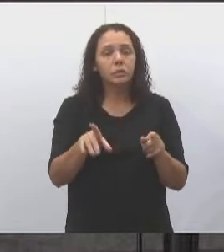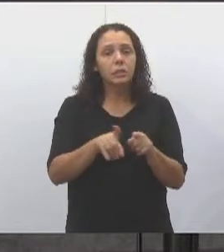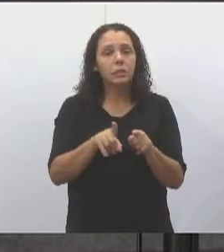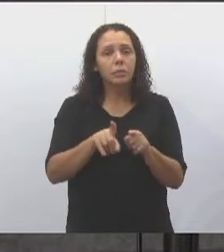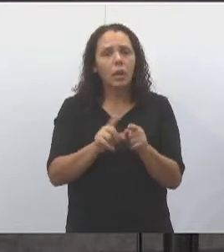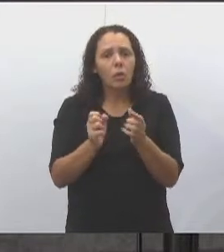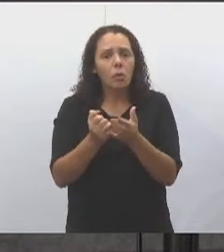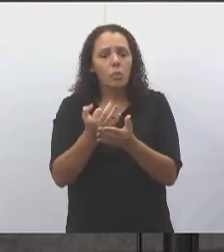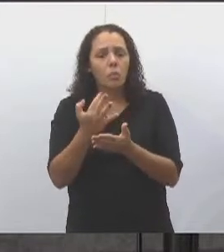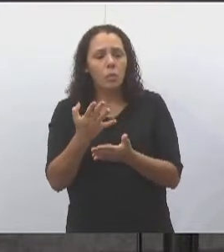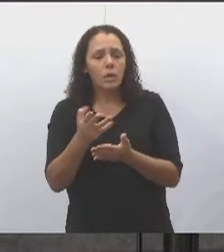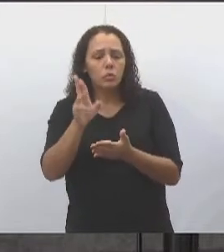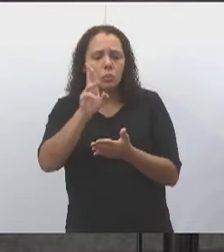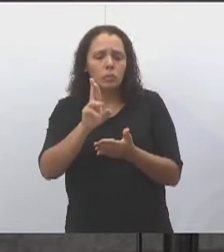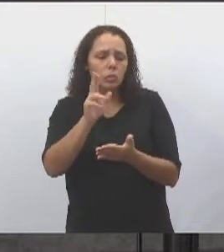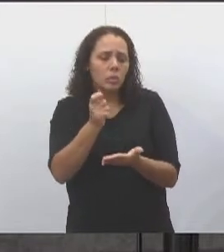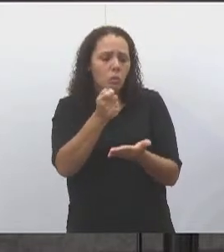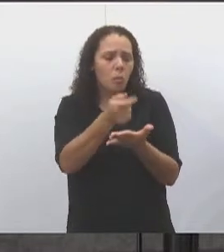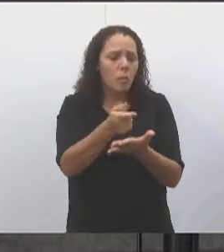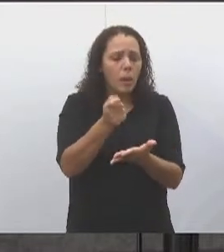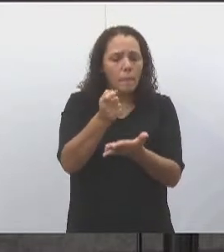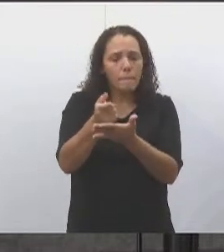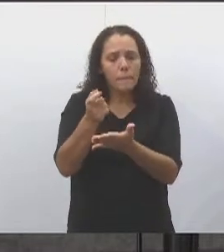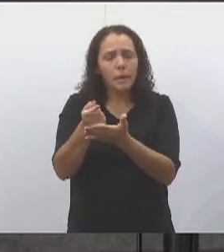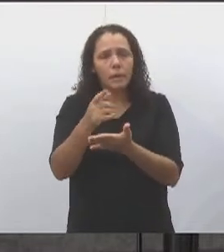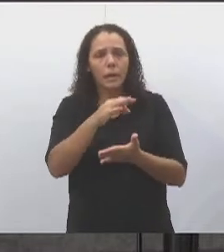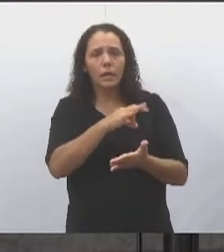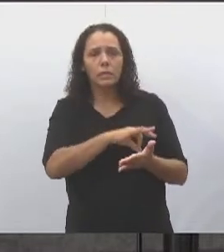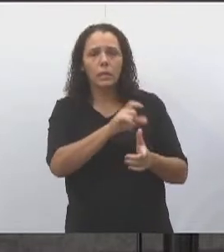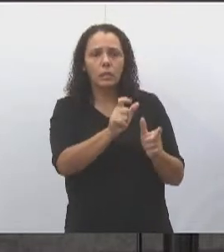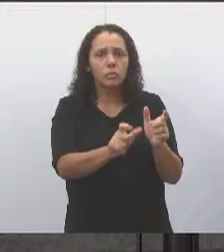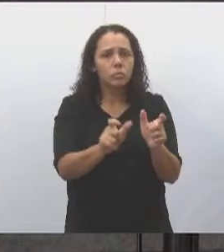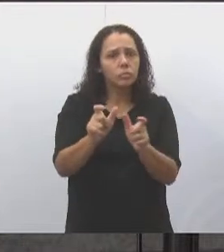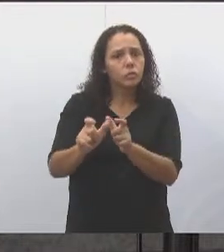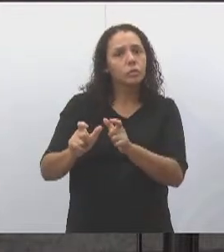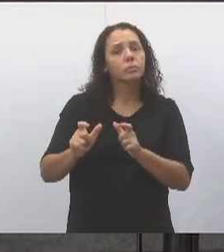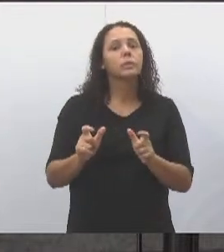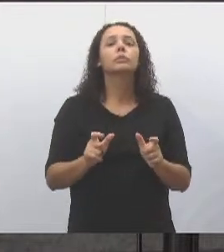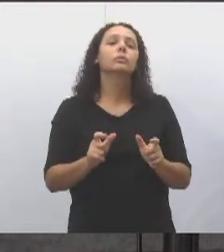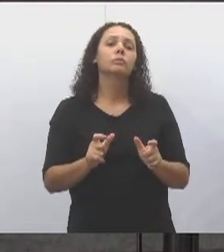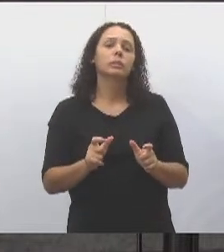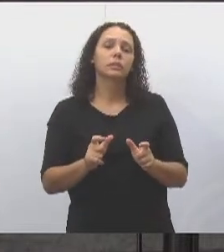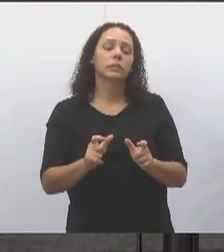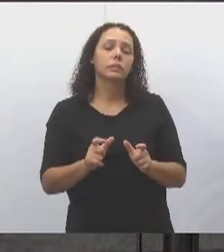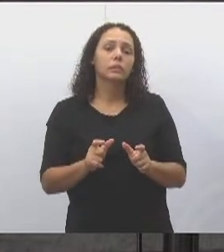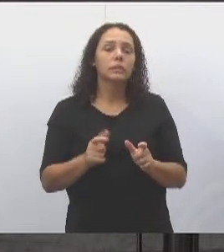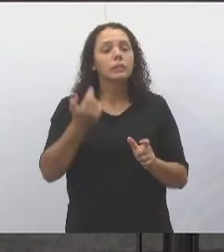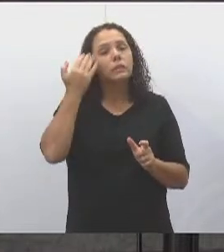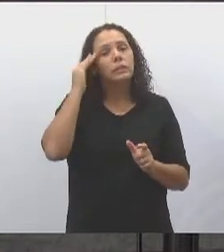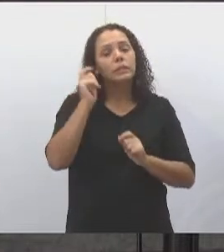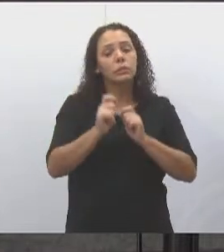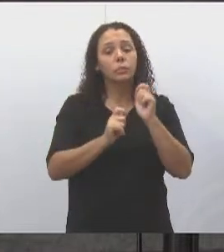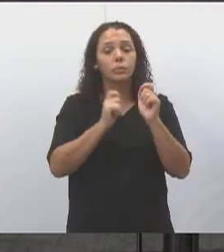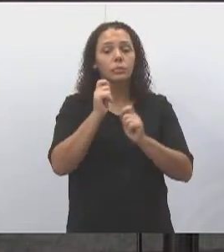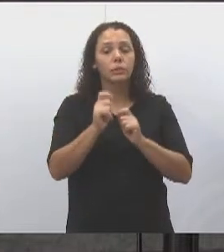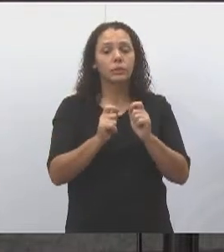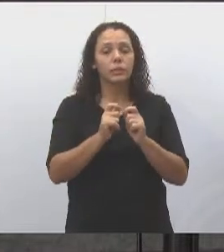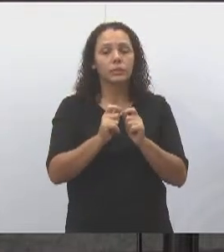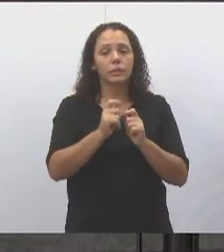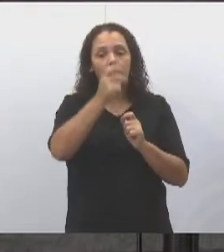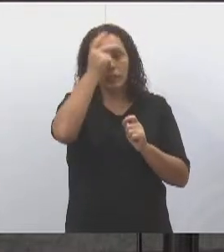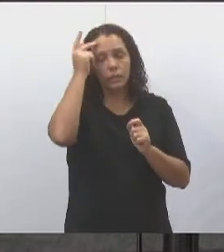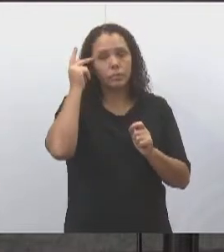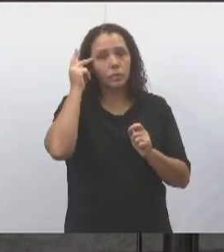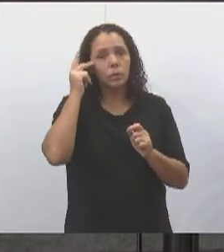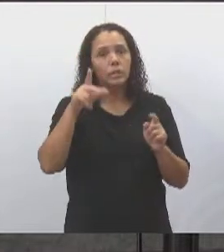o pagamento do total de beneficiários, levando em consideração aqueles que vão